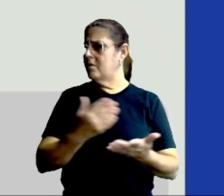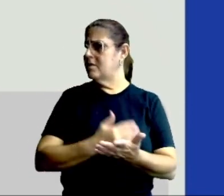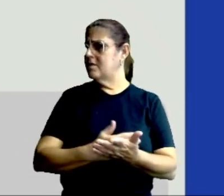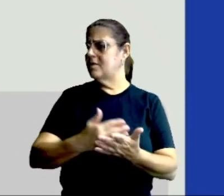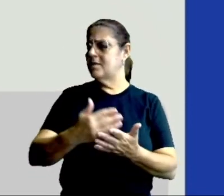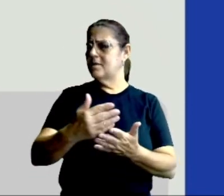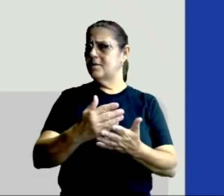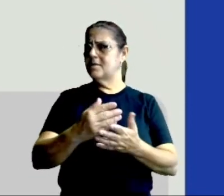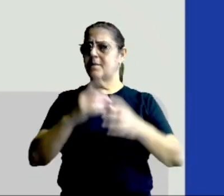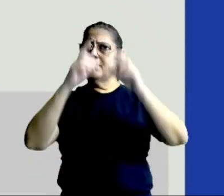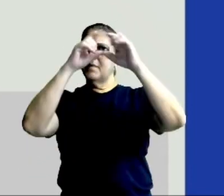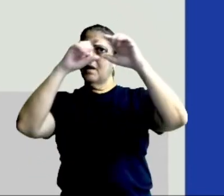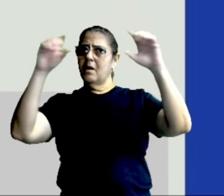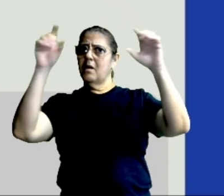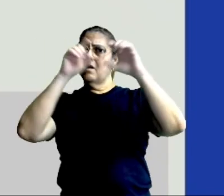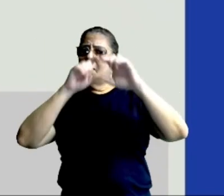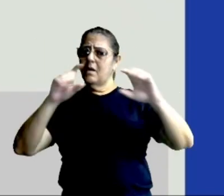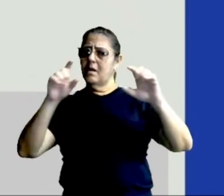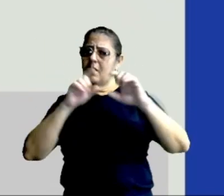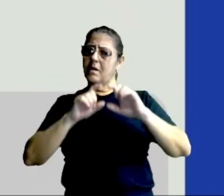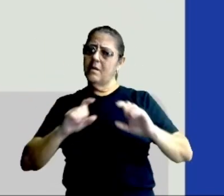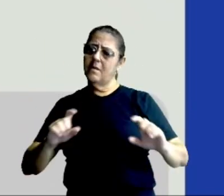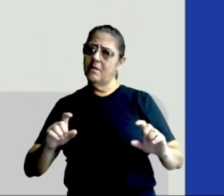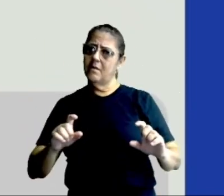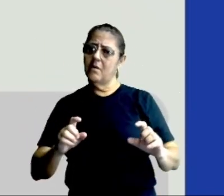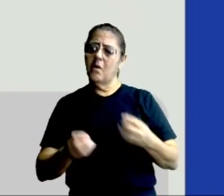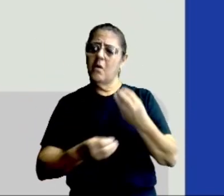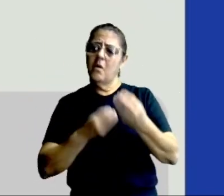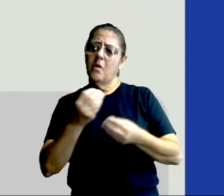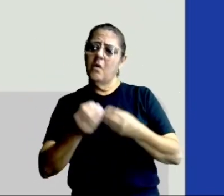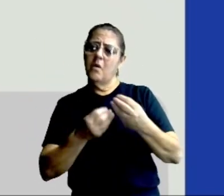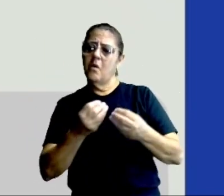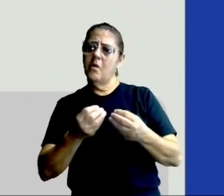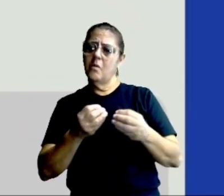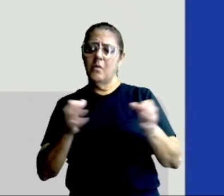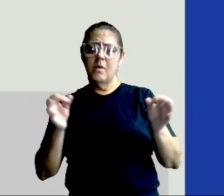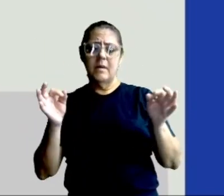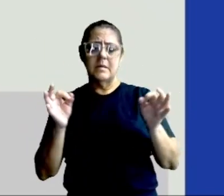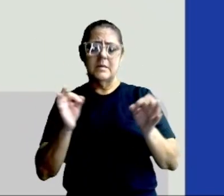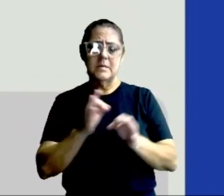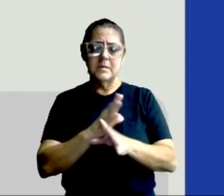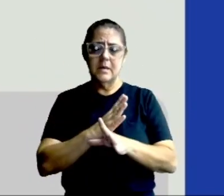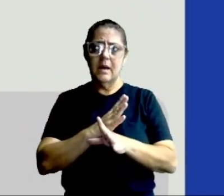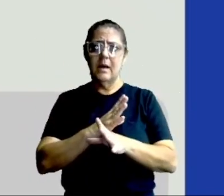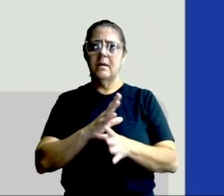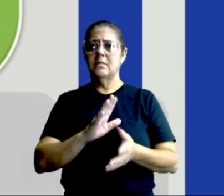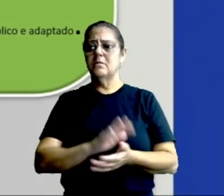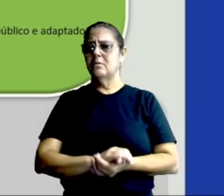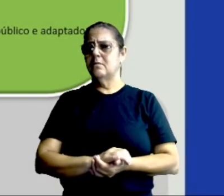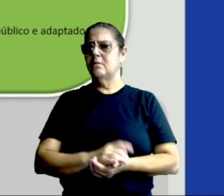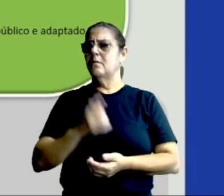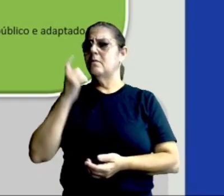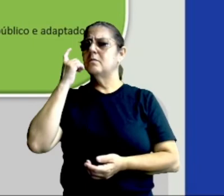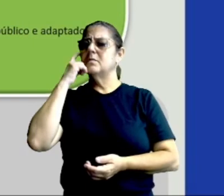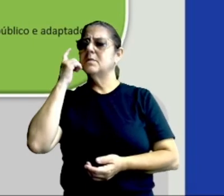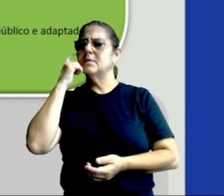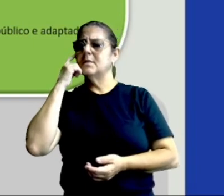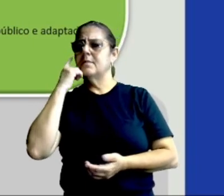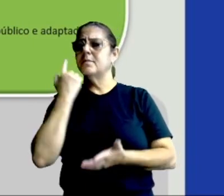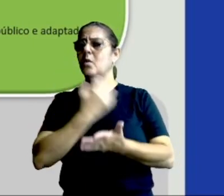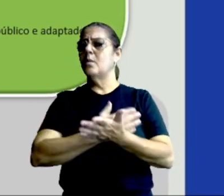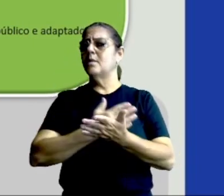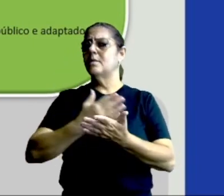iniciado o cara cada palavra parágrafo desculpa e como ele aí está errado boa então analisando